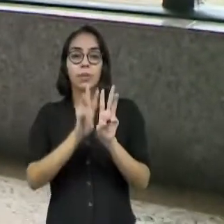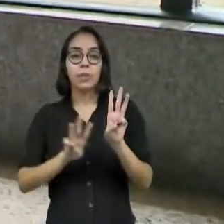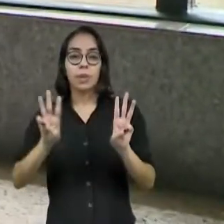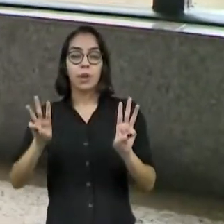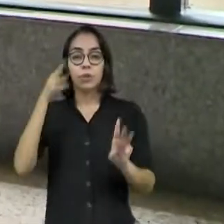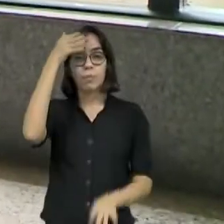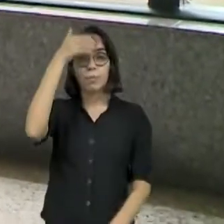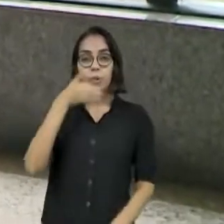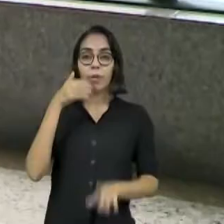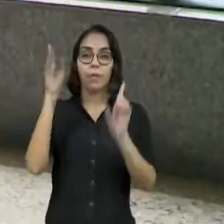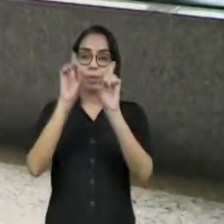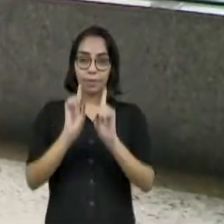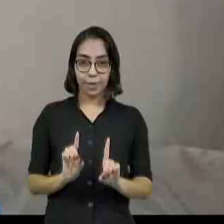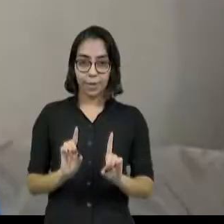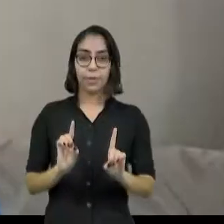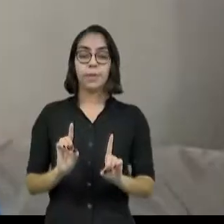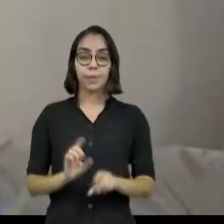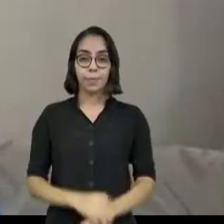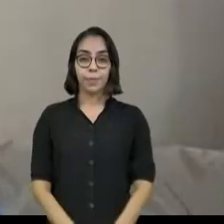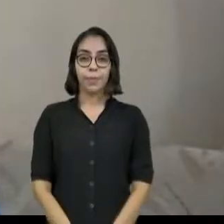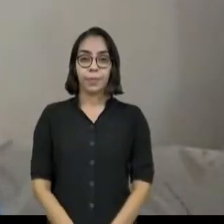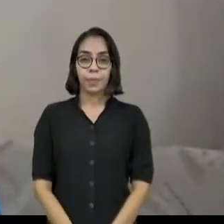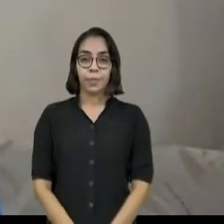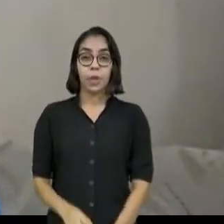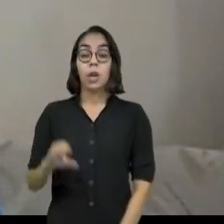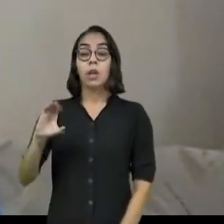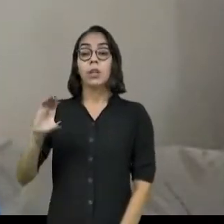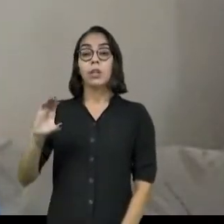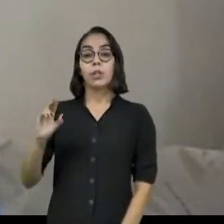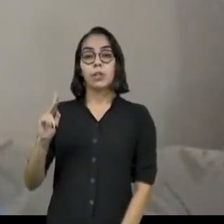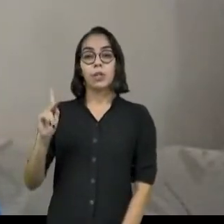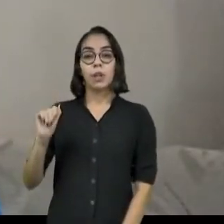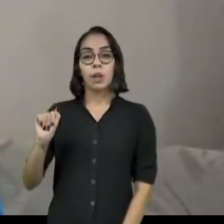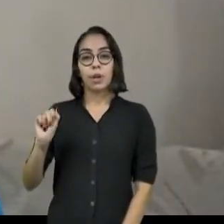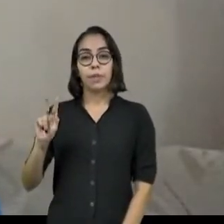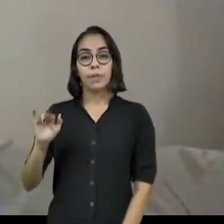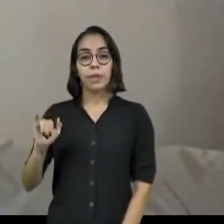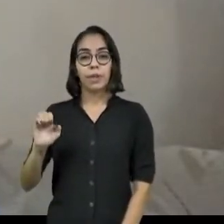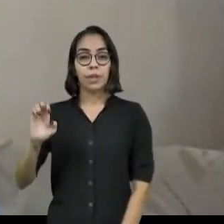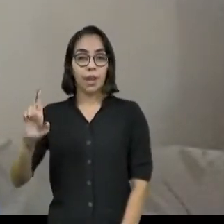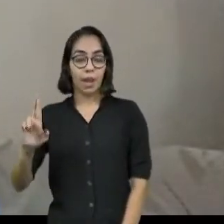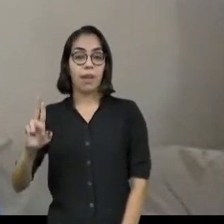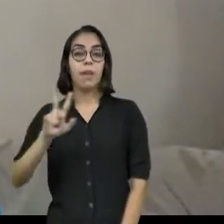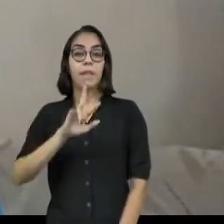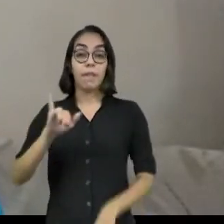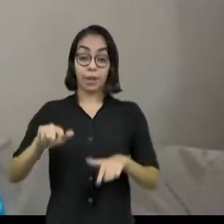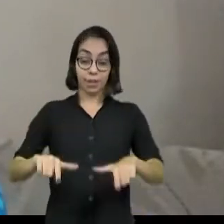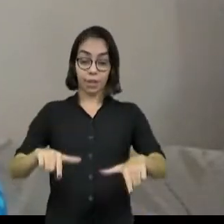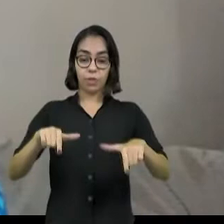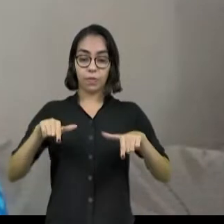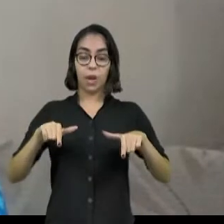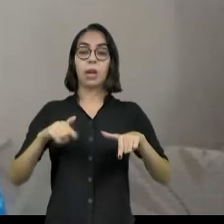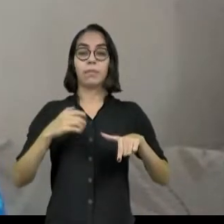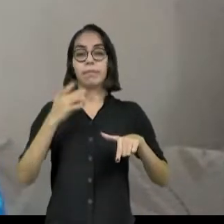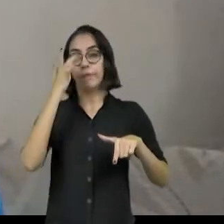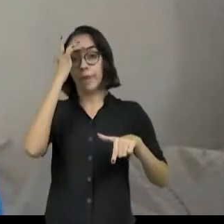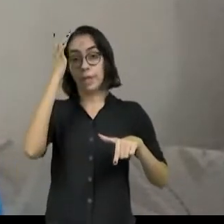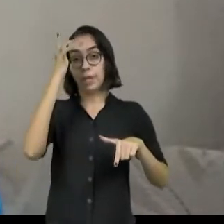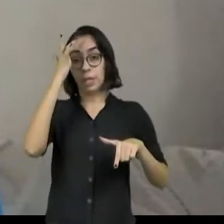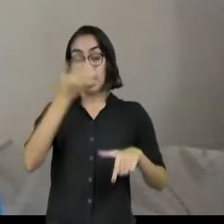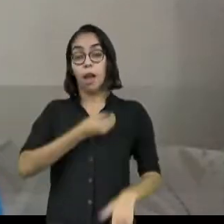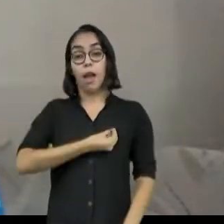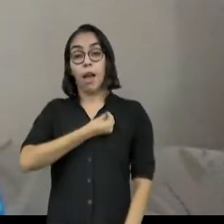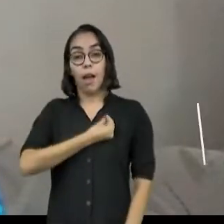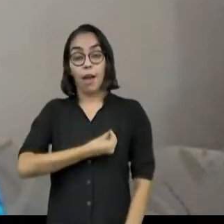para pessoas com deficiência. Para David Xavier, o certificado vem para facilitar a vida dessas pessoas. Sabemos que é